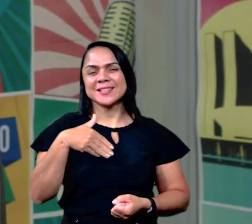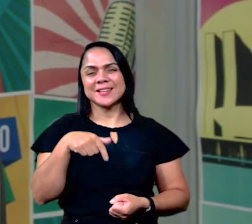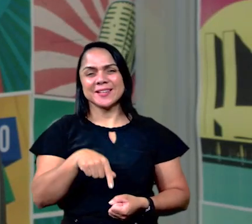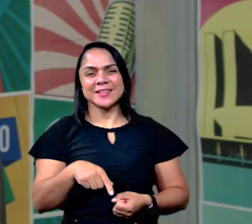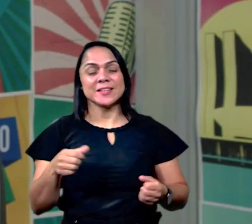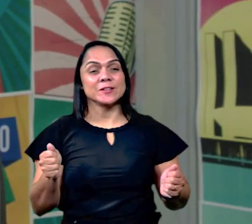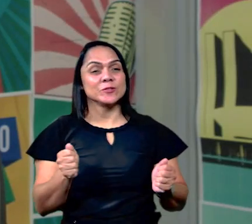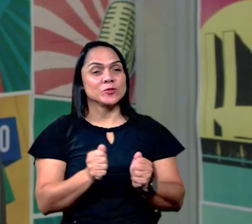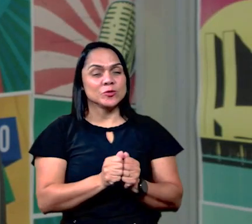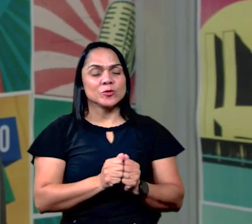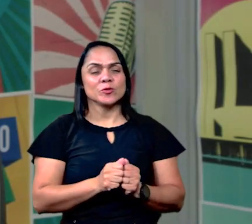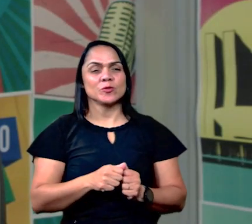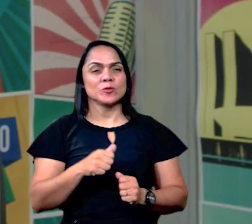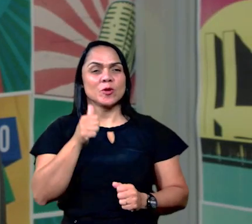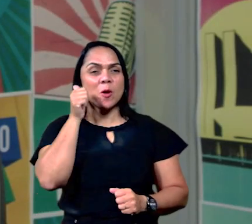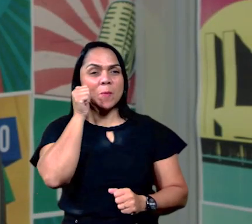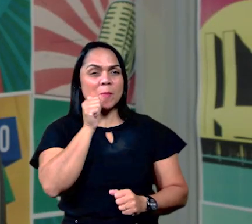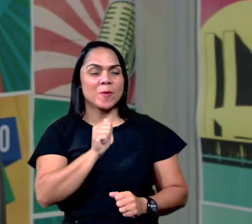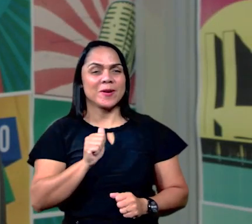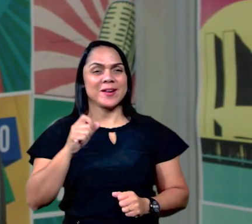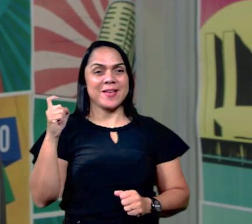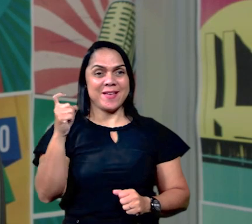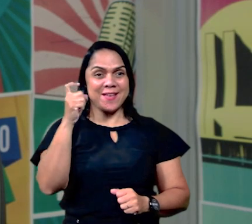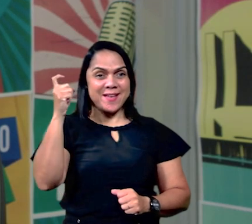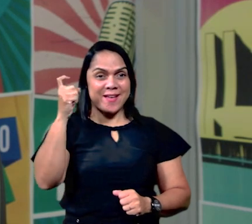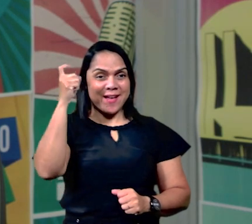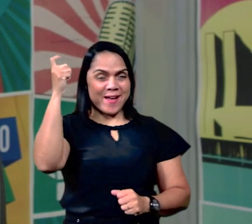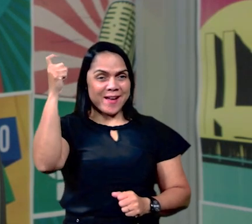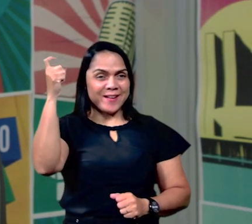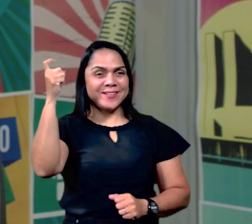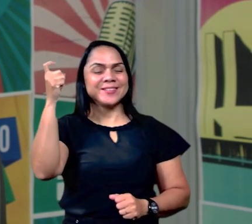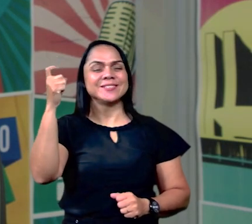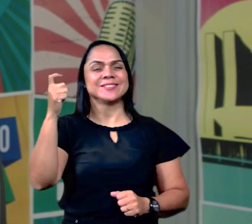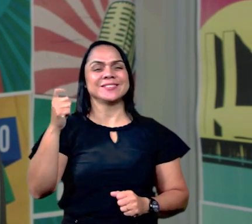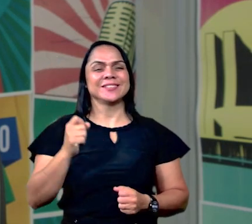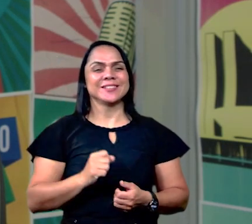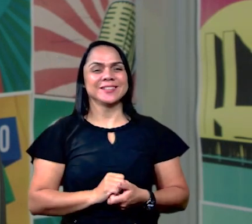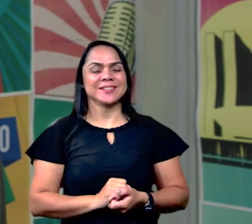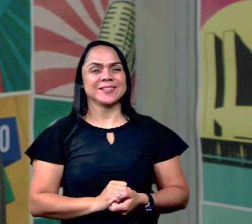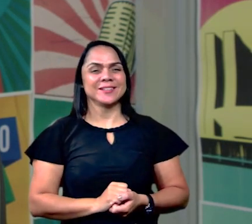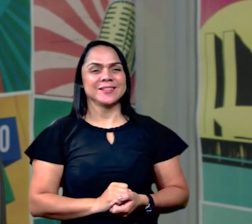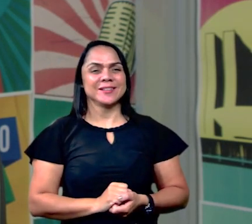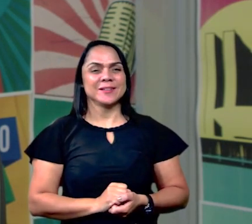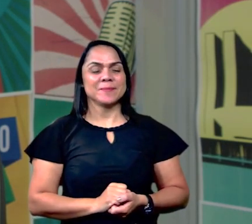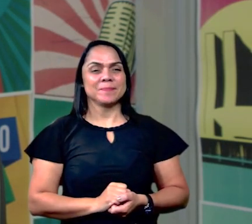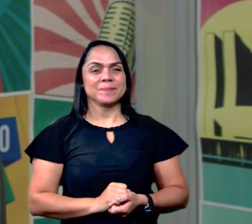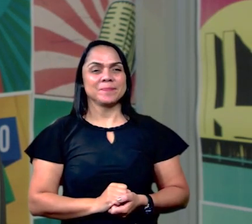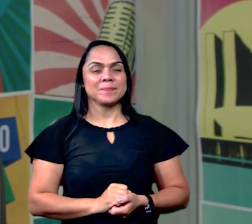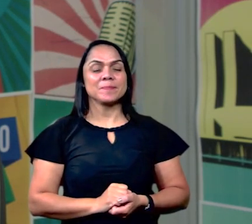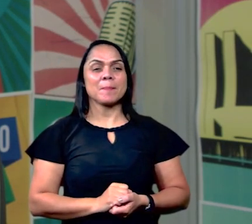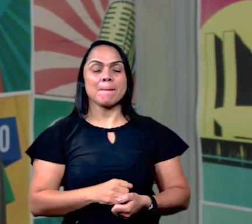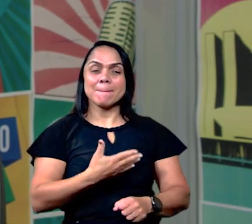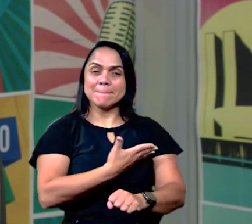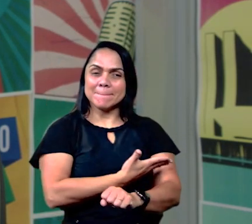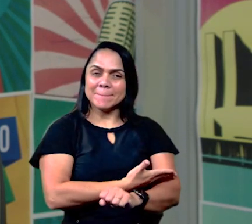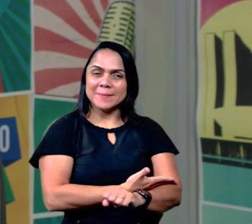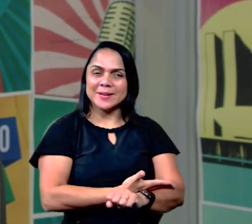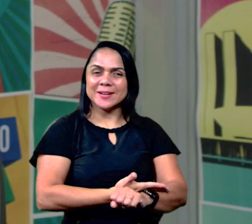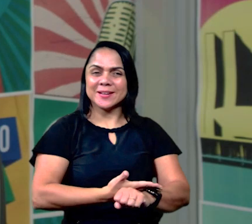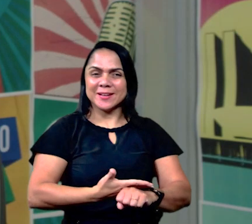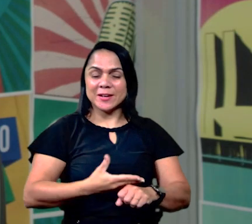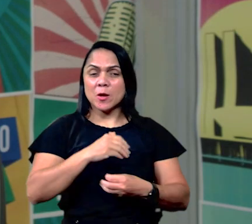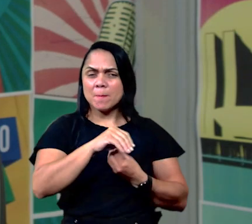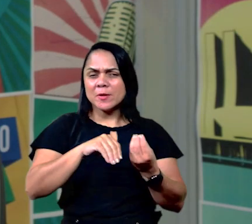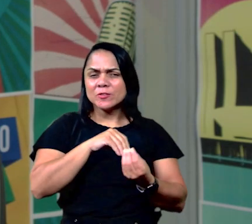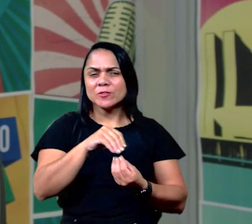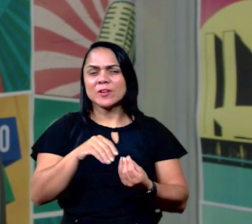vocês. Eu sou uma mulher alta, não tão alta quanto a minha colega, mas uma mulher alta, bom, socialmente branca, mas com uma